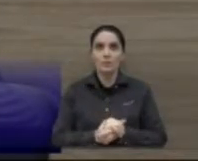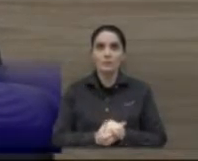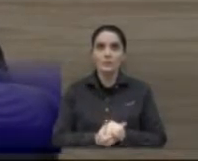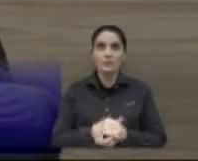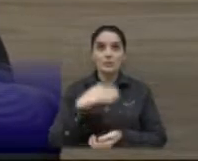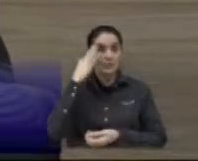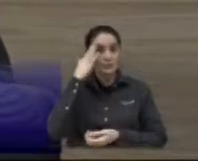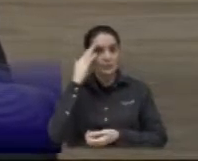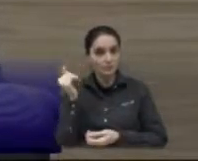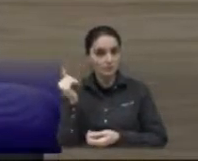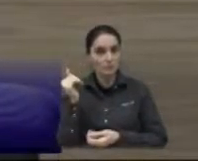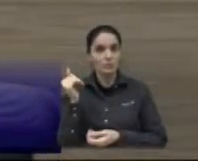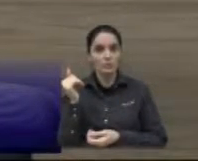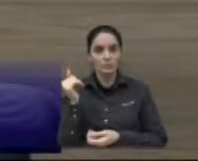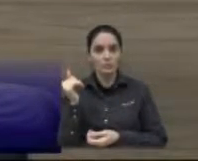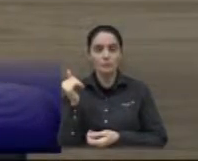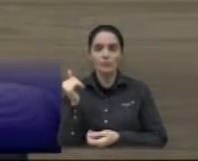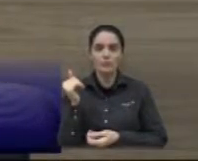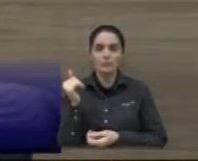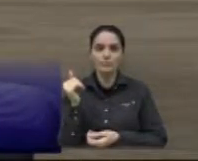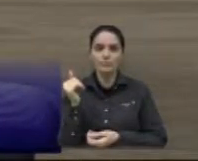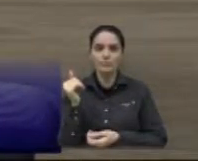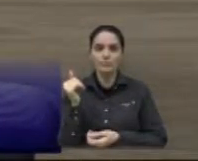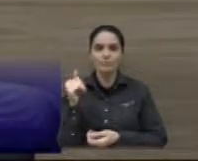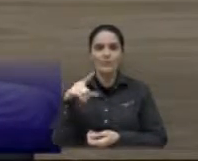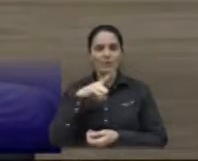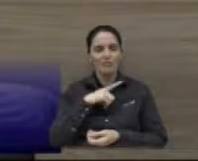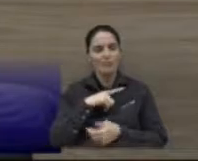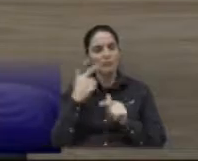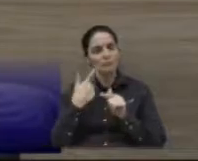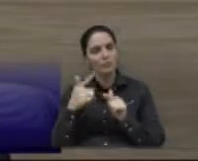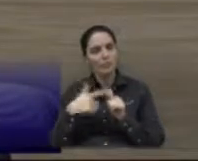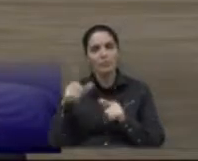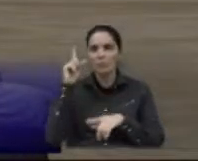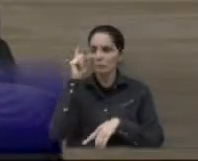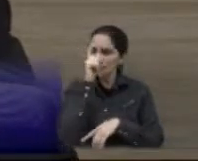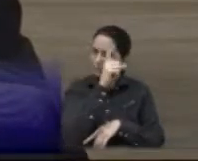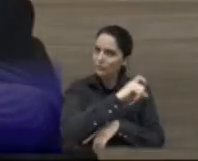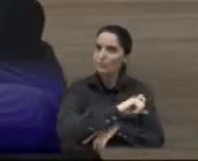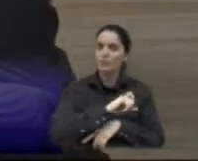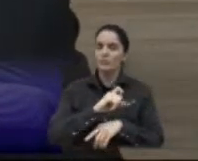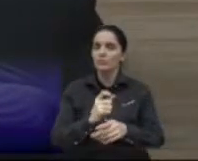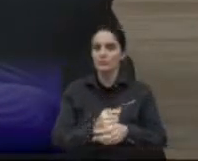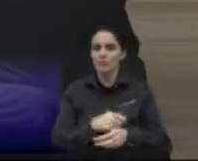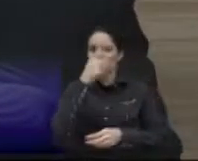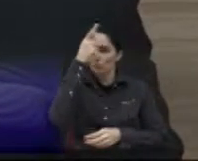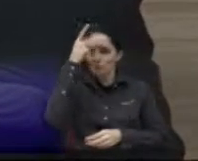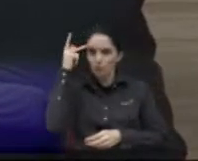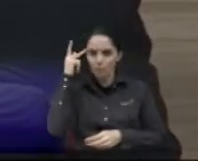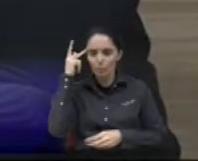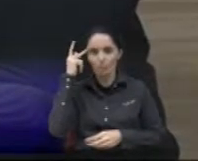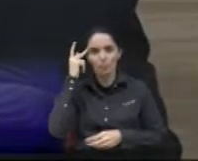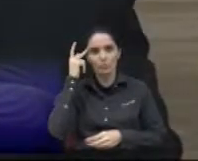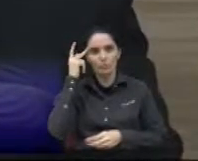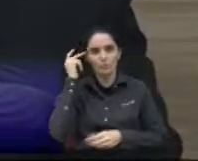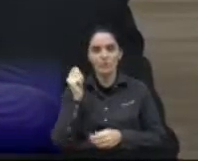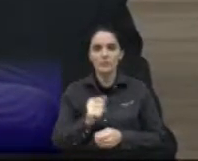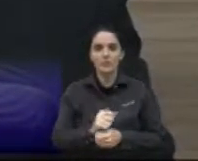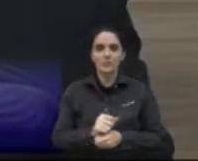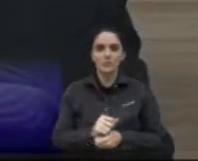sabemos que há situações difíceis e essas pessoas merecem